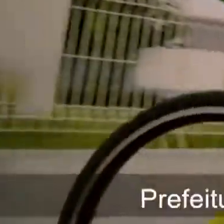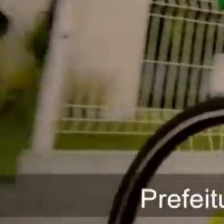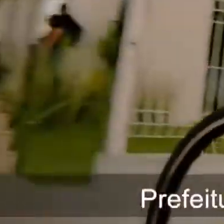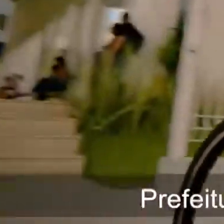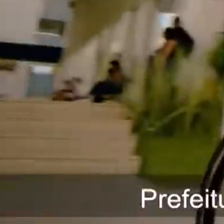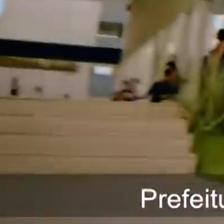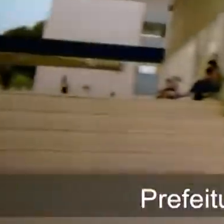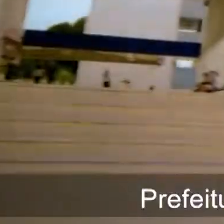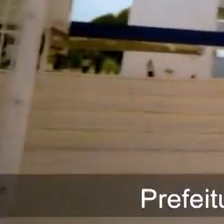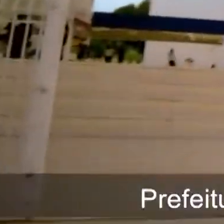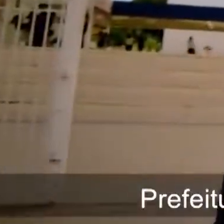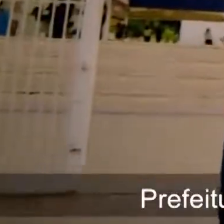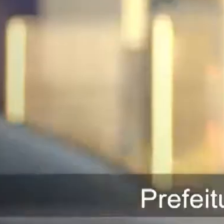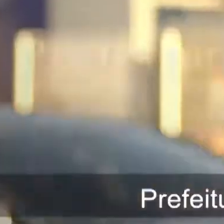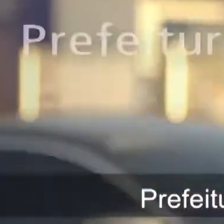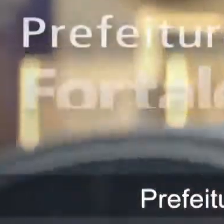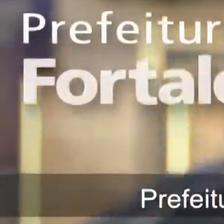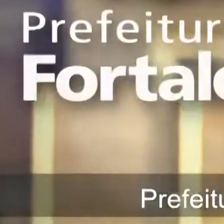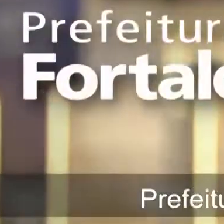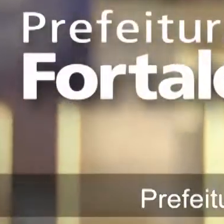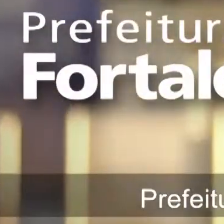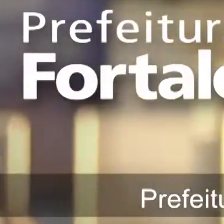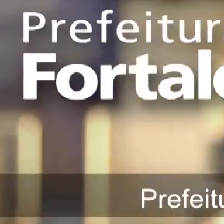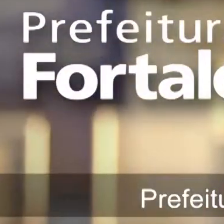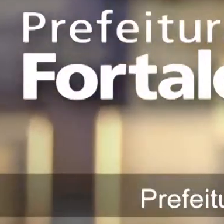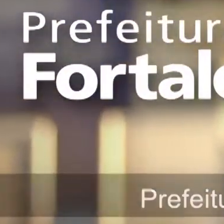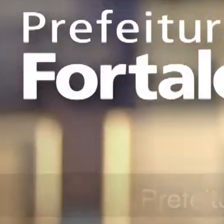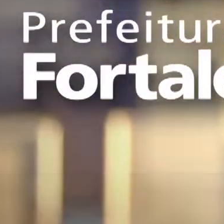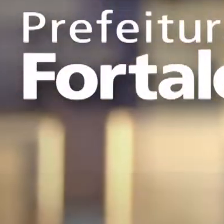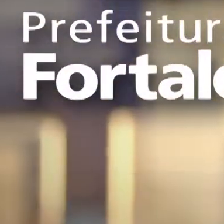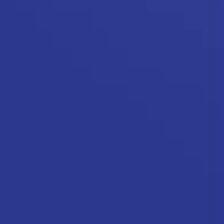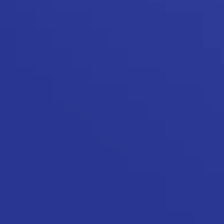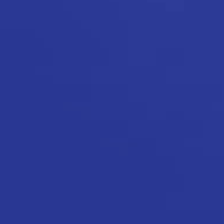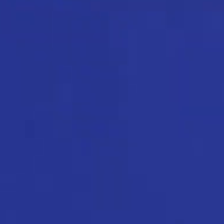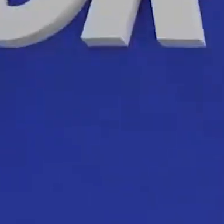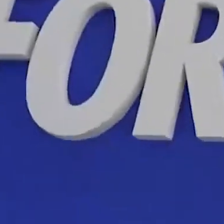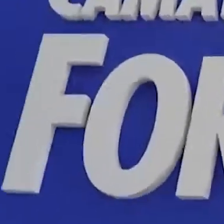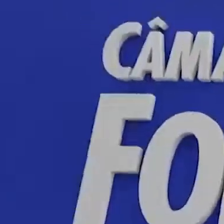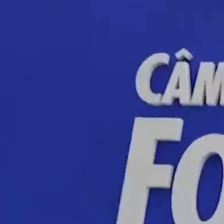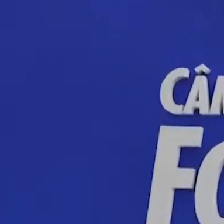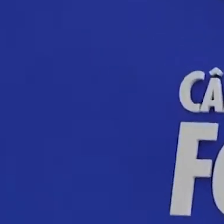A casa é sua também. Câmara e você, juntos construindo uma Fortaleza melhor.